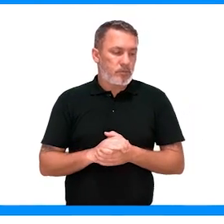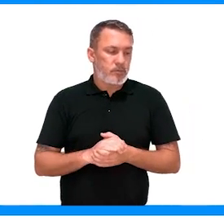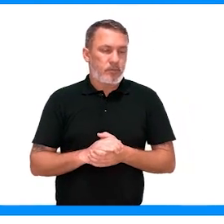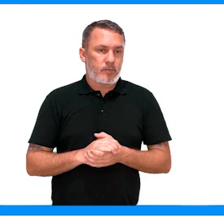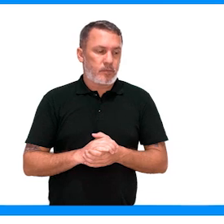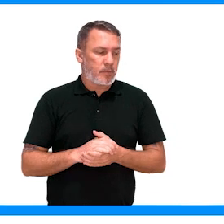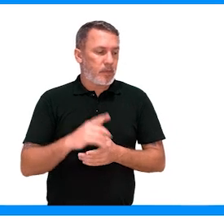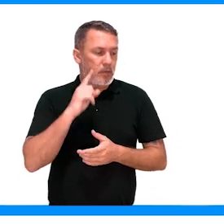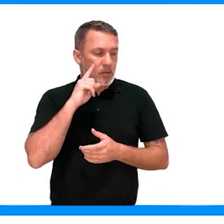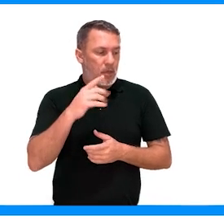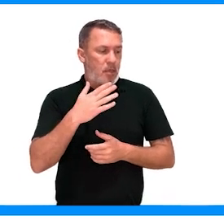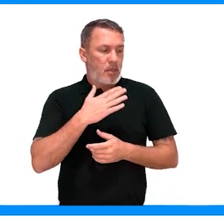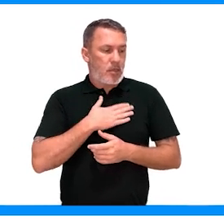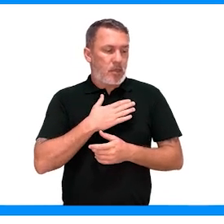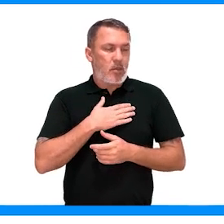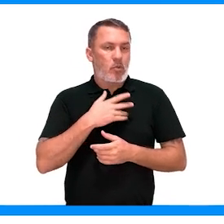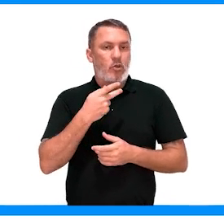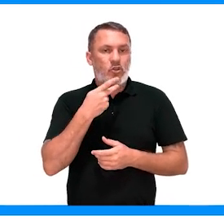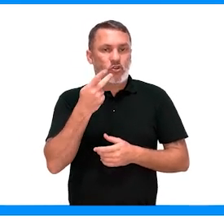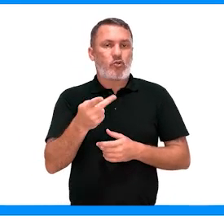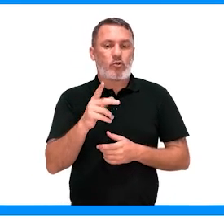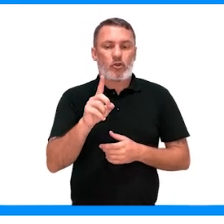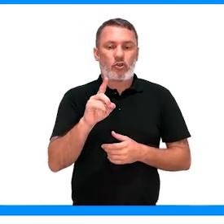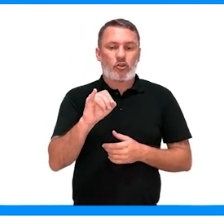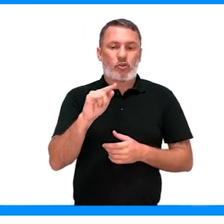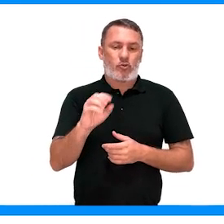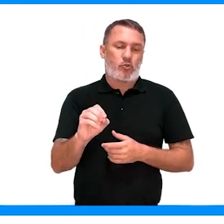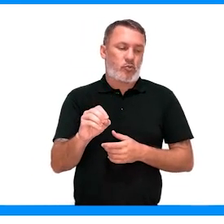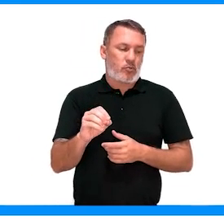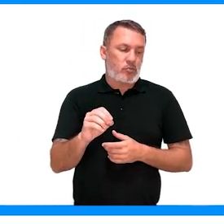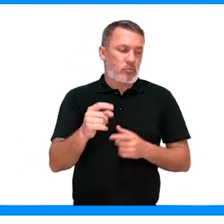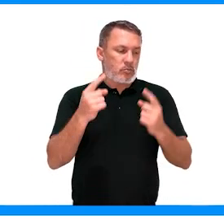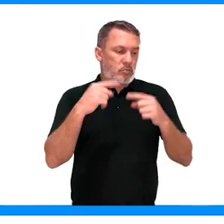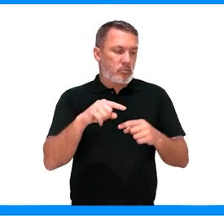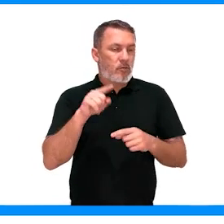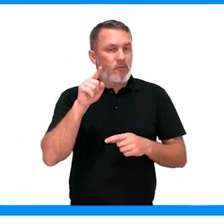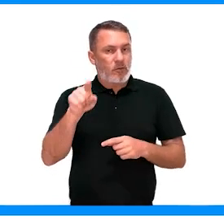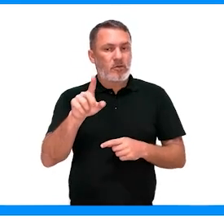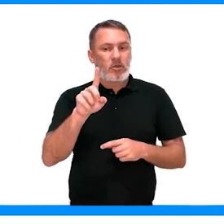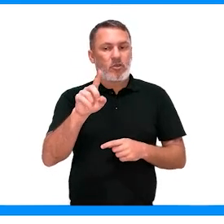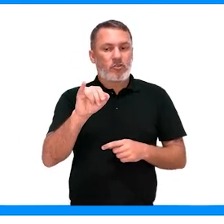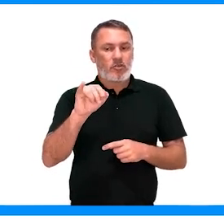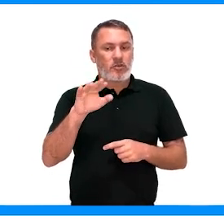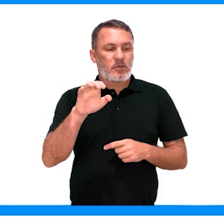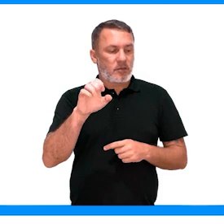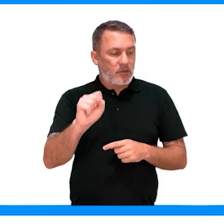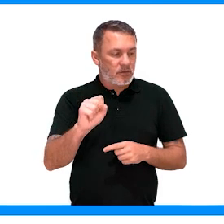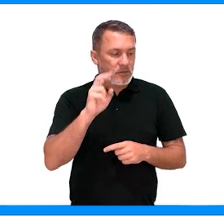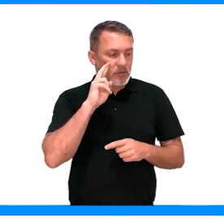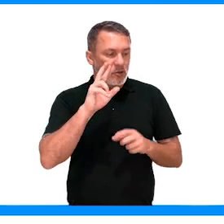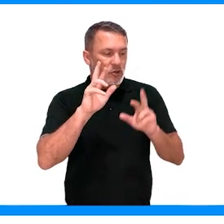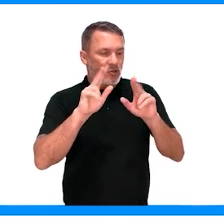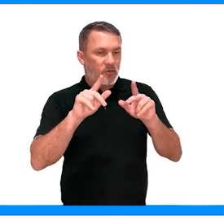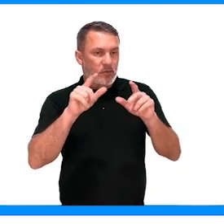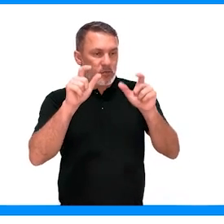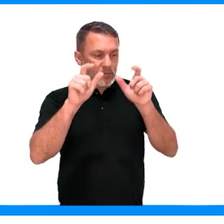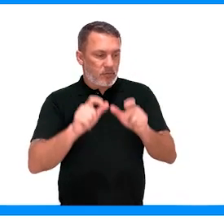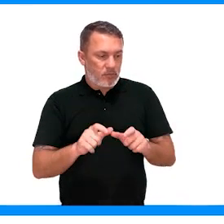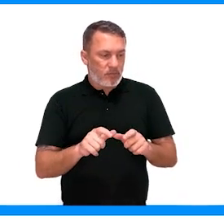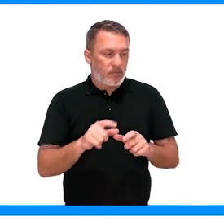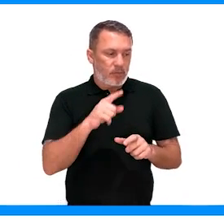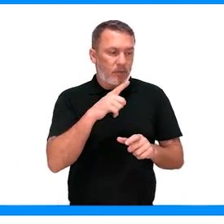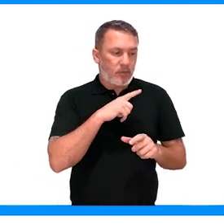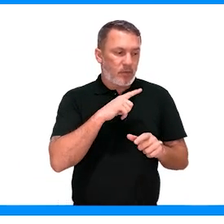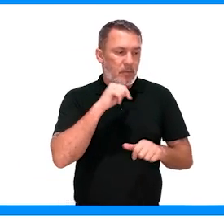muito esse verbo. Yo digo, tú dices, él dice. Nosotros decimos, vosotros decís, ellos